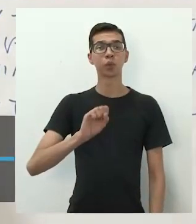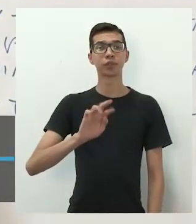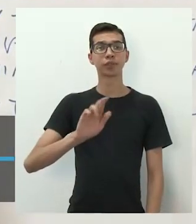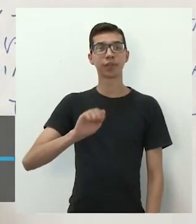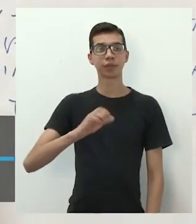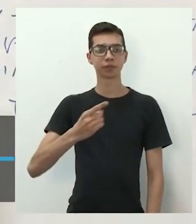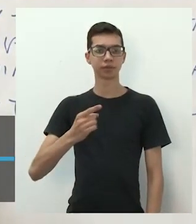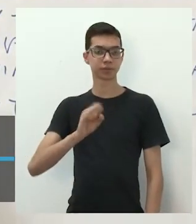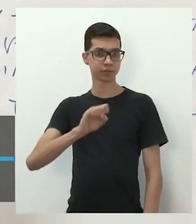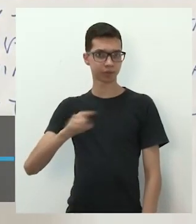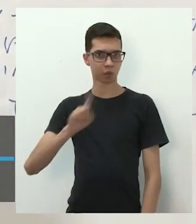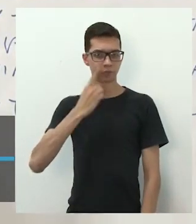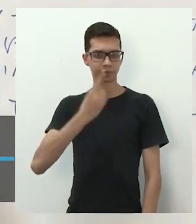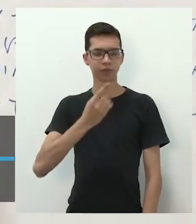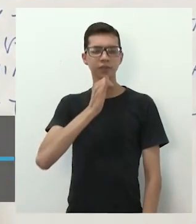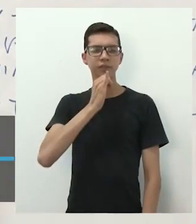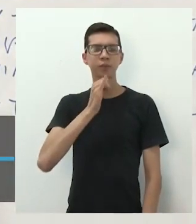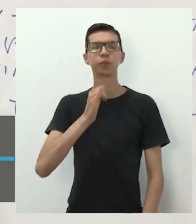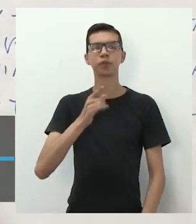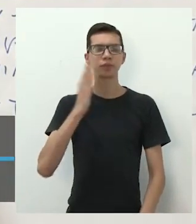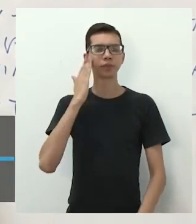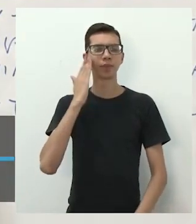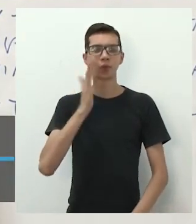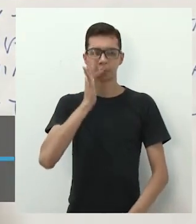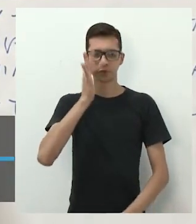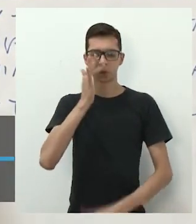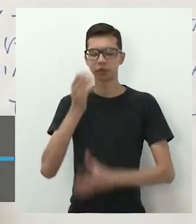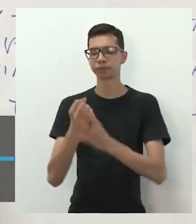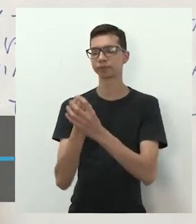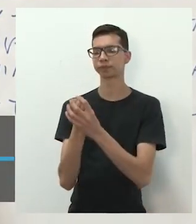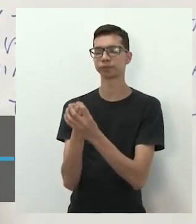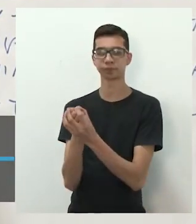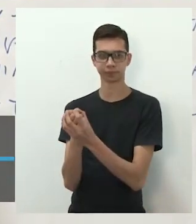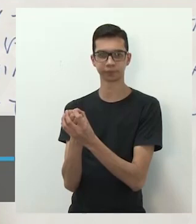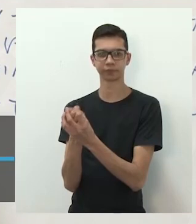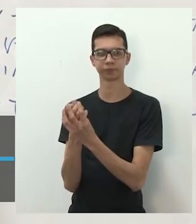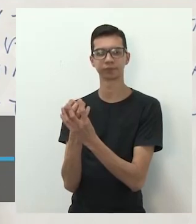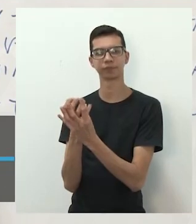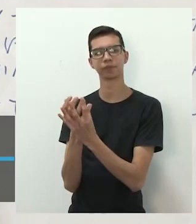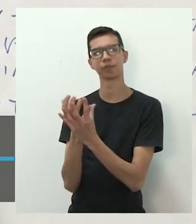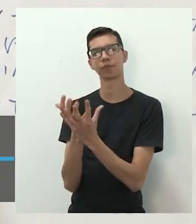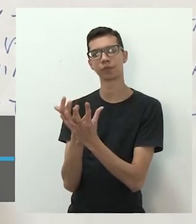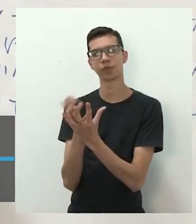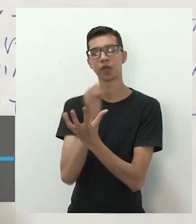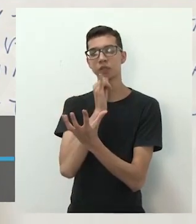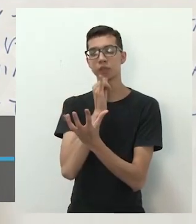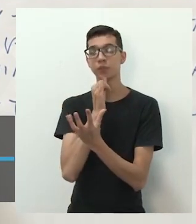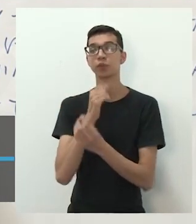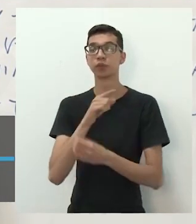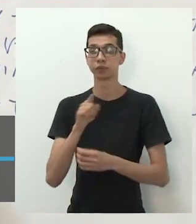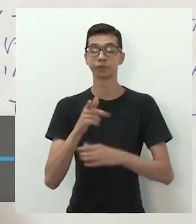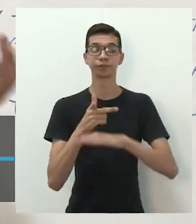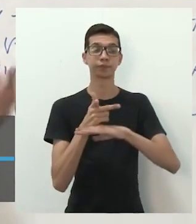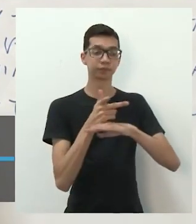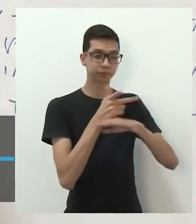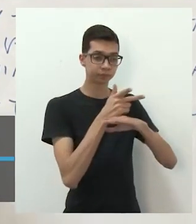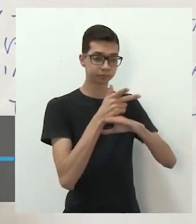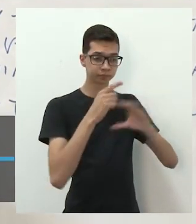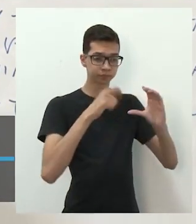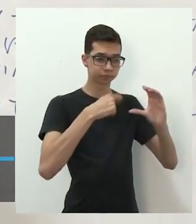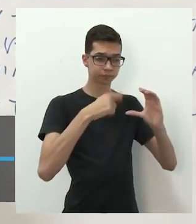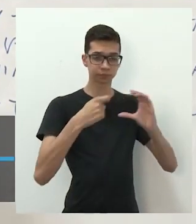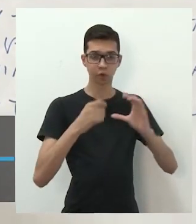uma rosa desabrochando, né, naquela época. Você gravava, então, várias rosas diferentes e você